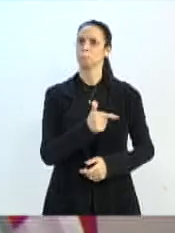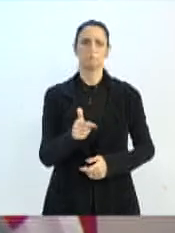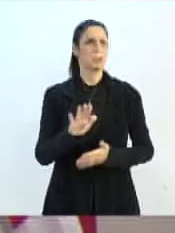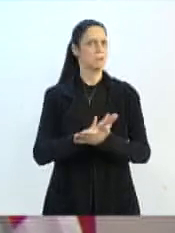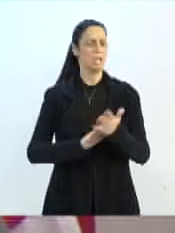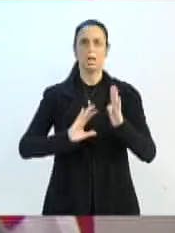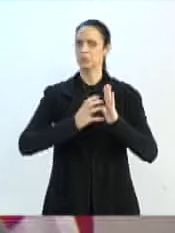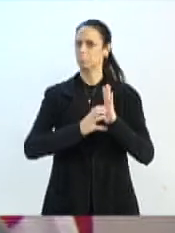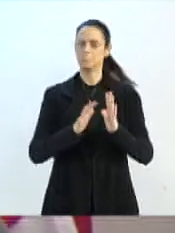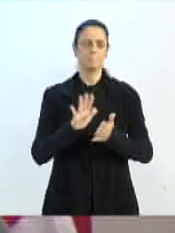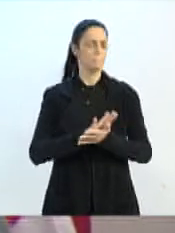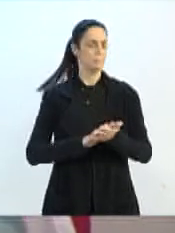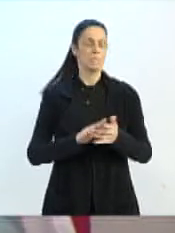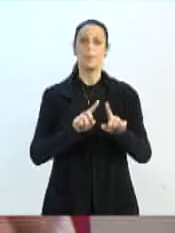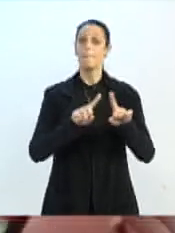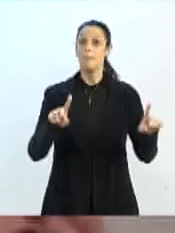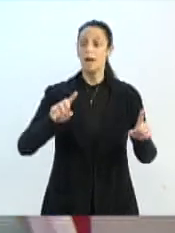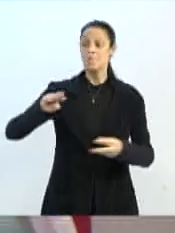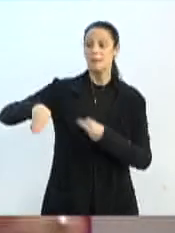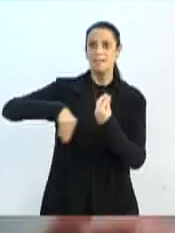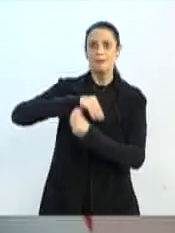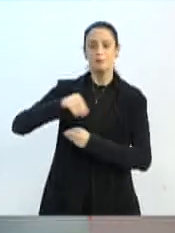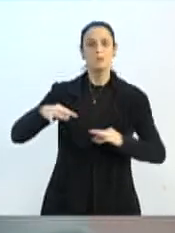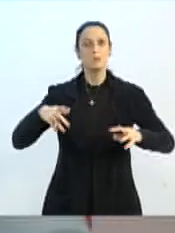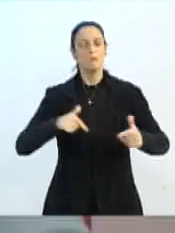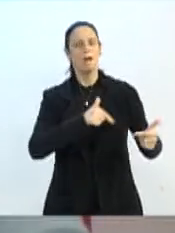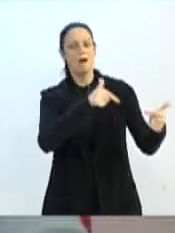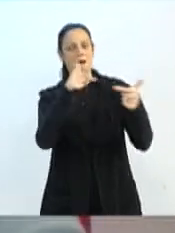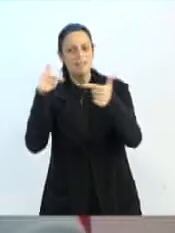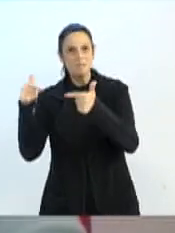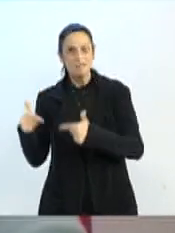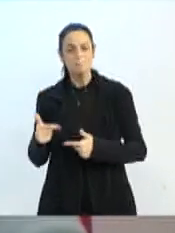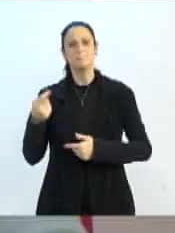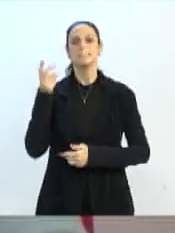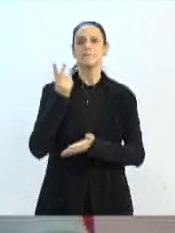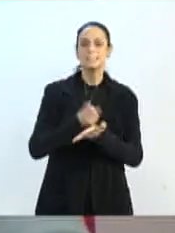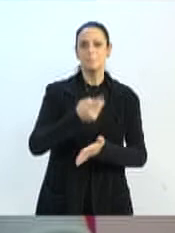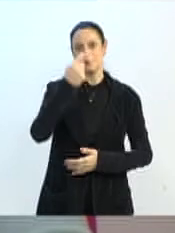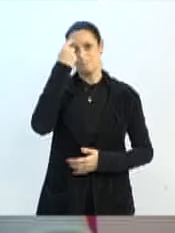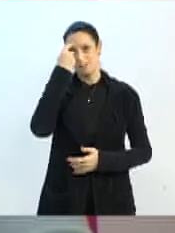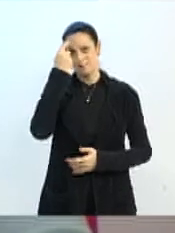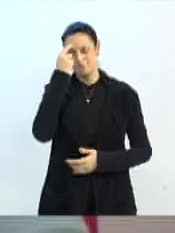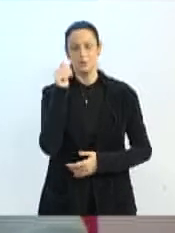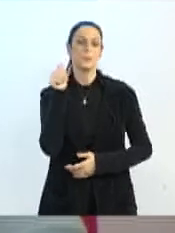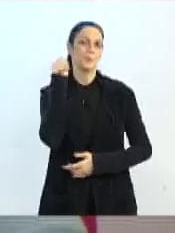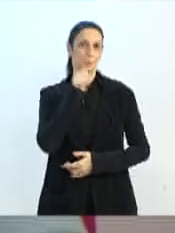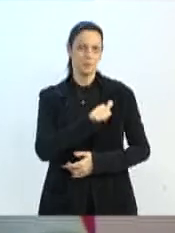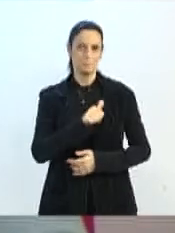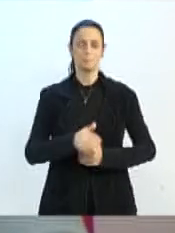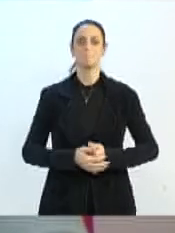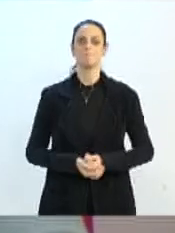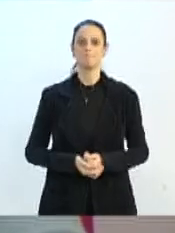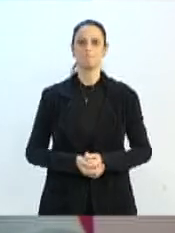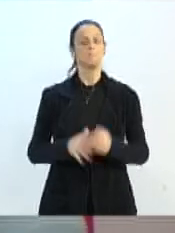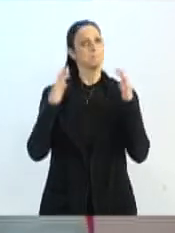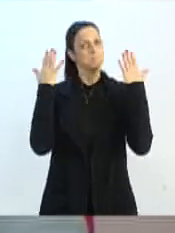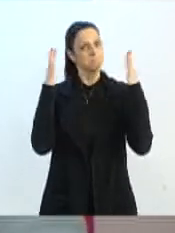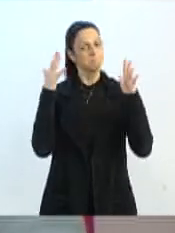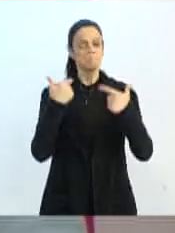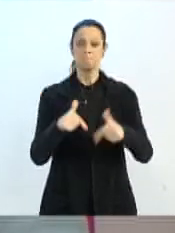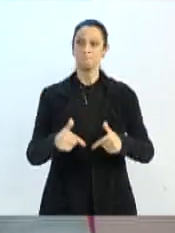que é envolvido em todas essas ações em prol das nossas mulheres. Parabéns pelo